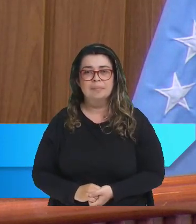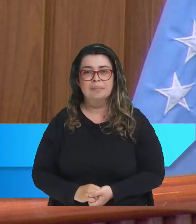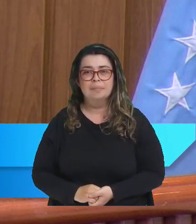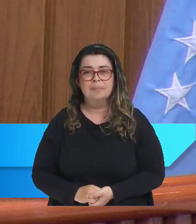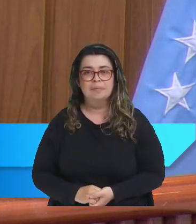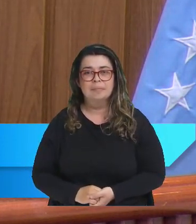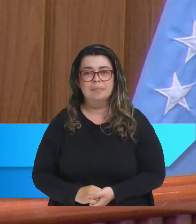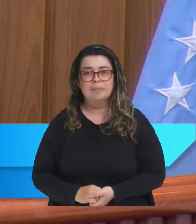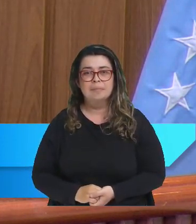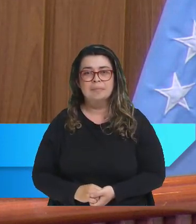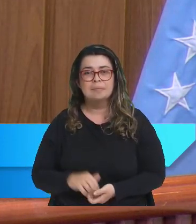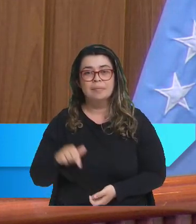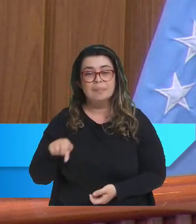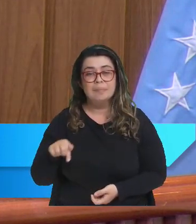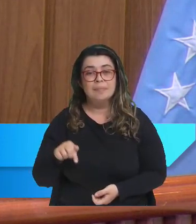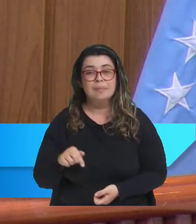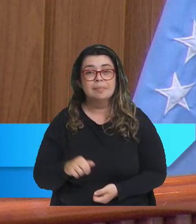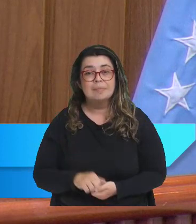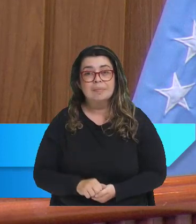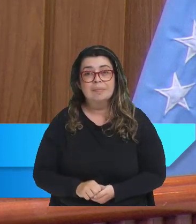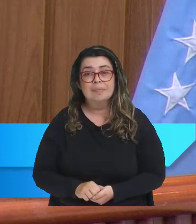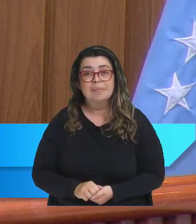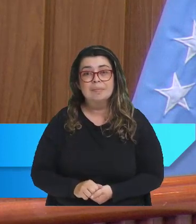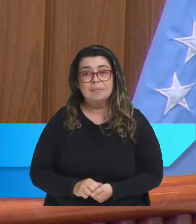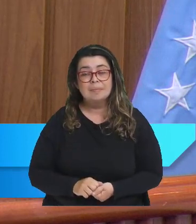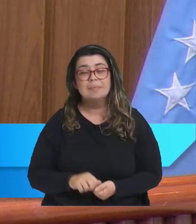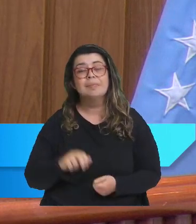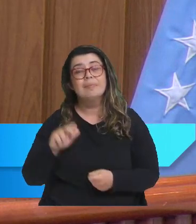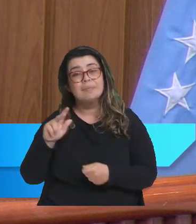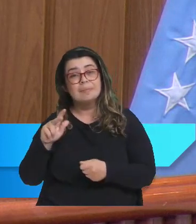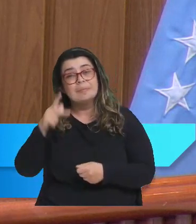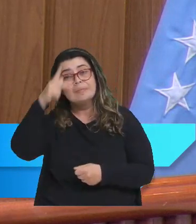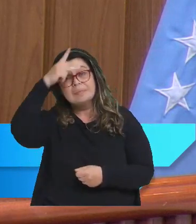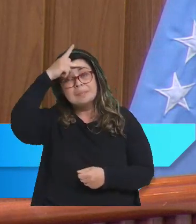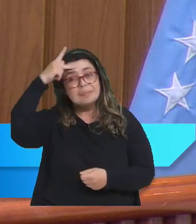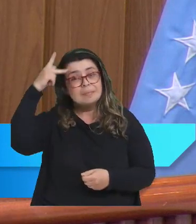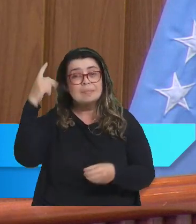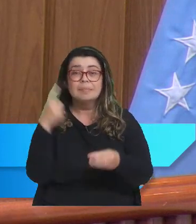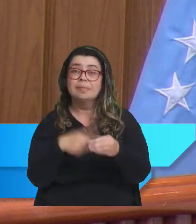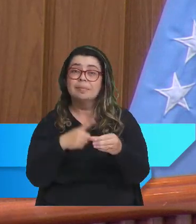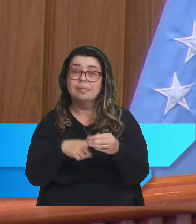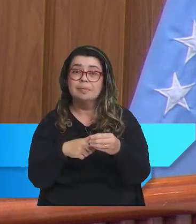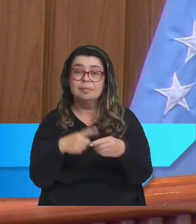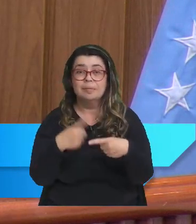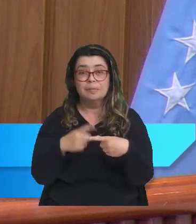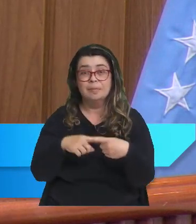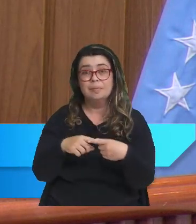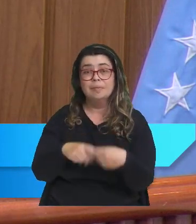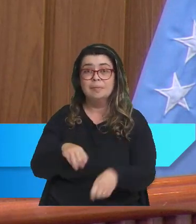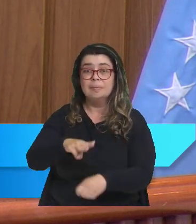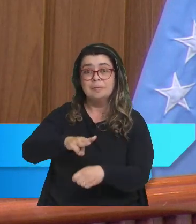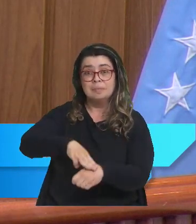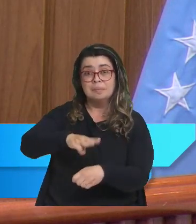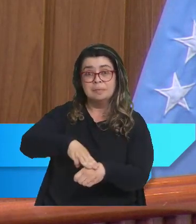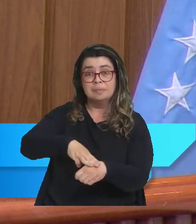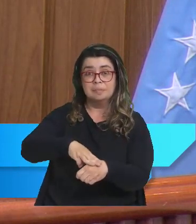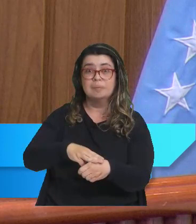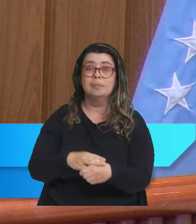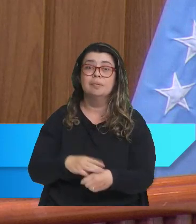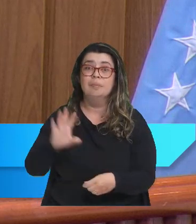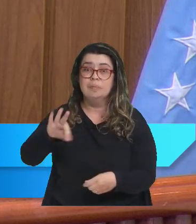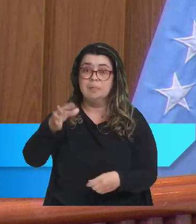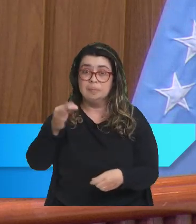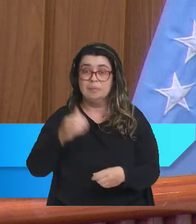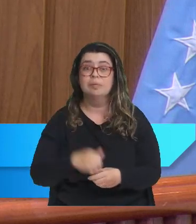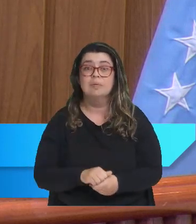relacionado mesmo ao povo daquela cidade. Porque o povo de Marília resolve que vai eleger um.